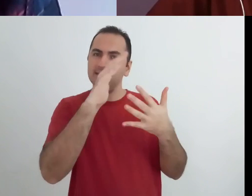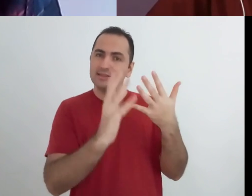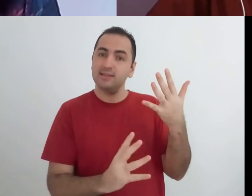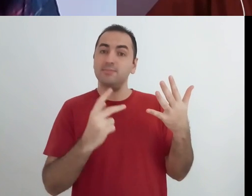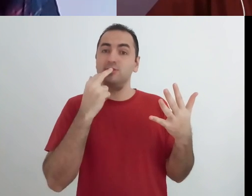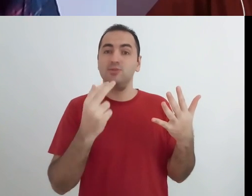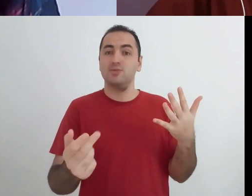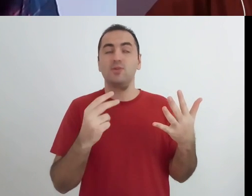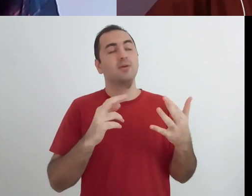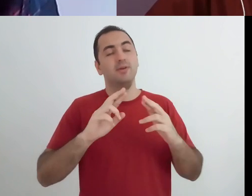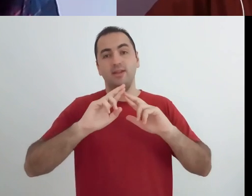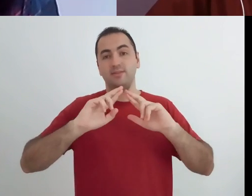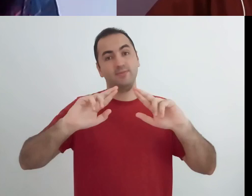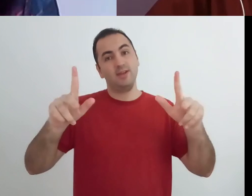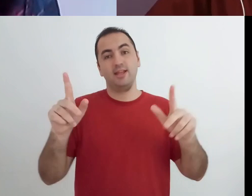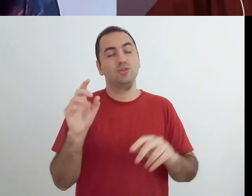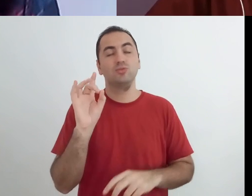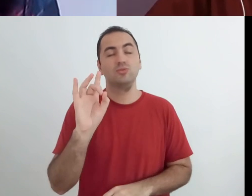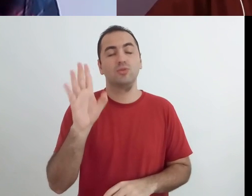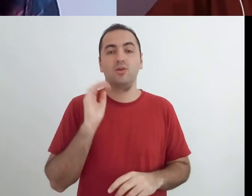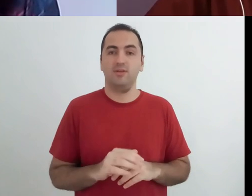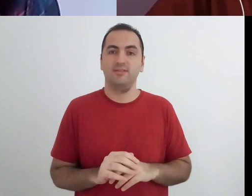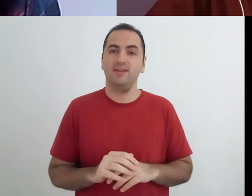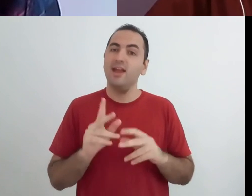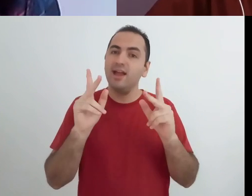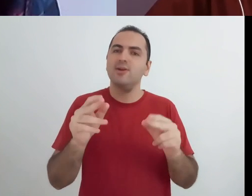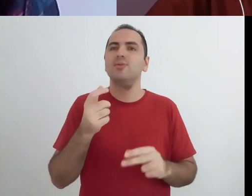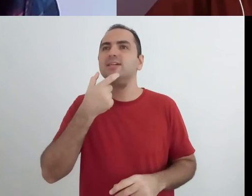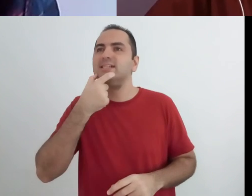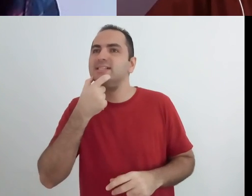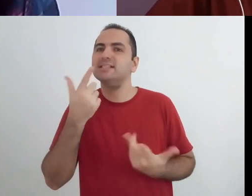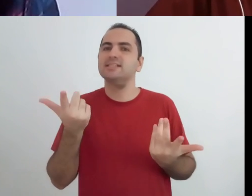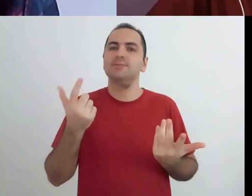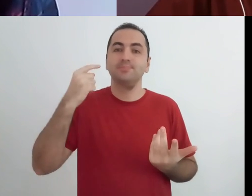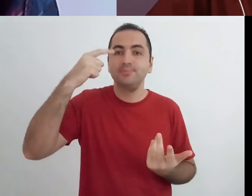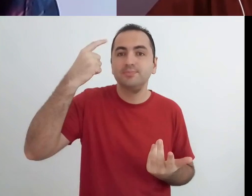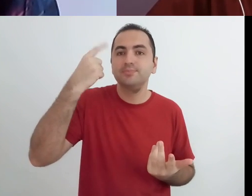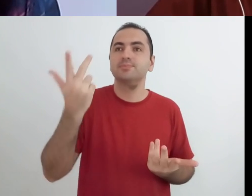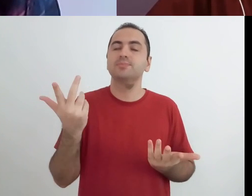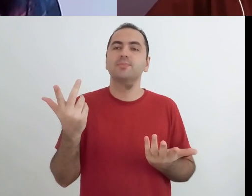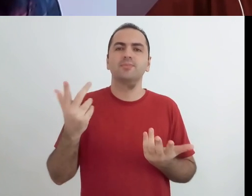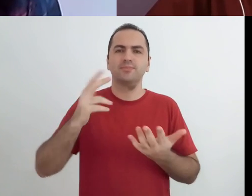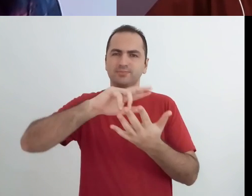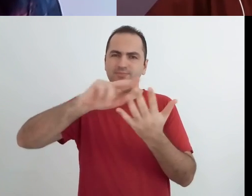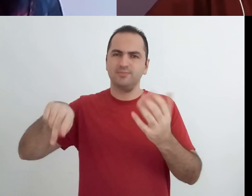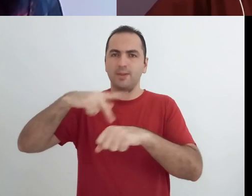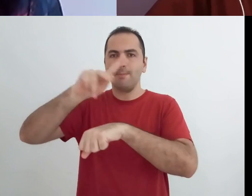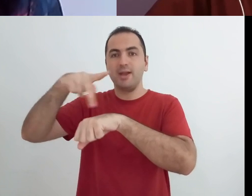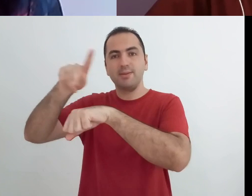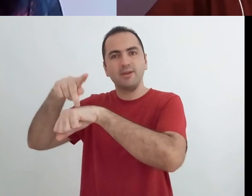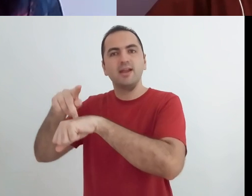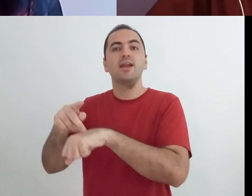ele aprendesse outras línguas. As pessoas, às vezes, até gostam, né, de aprender vários idiomas, mas a língua de sinais mesmo, que é